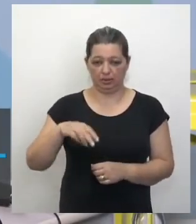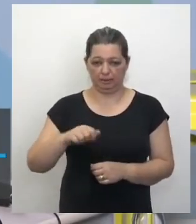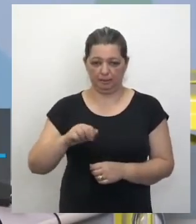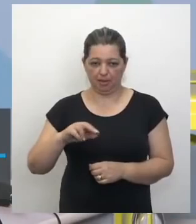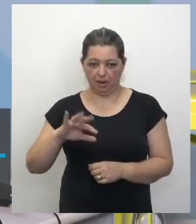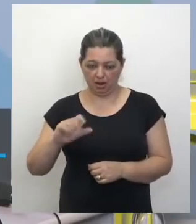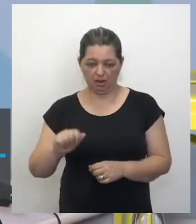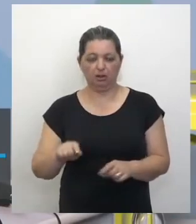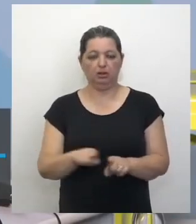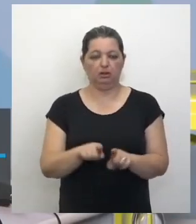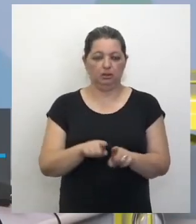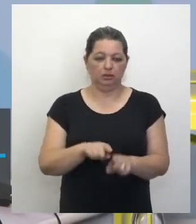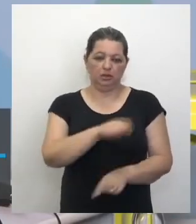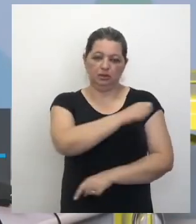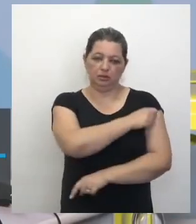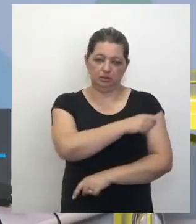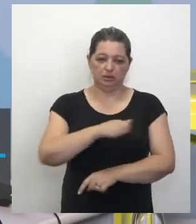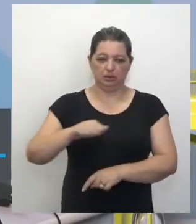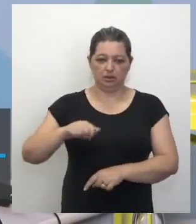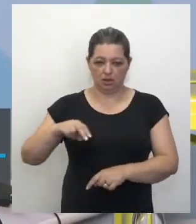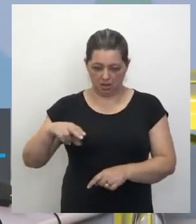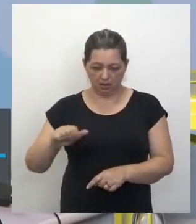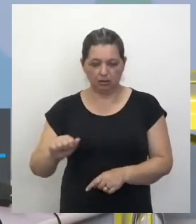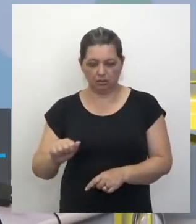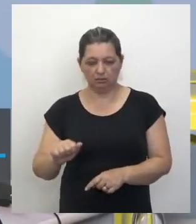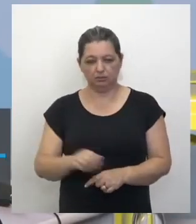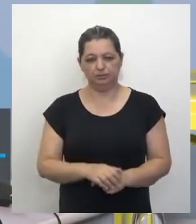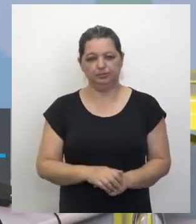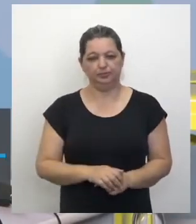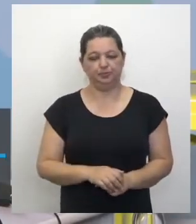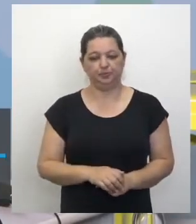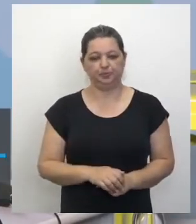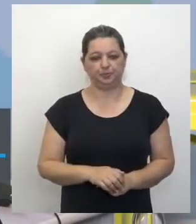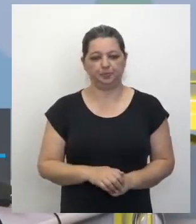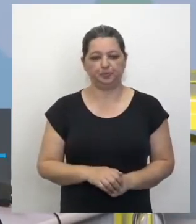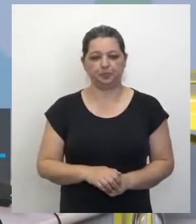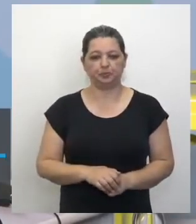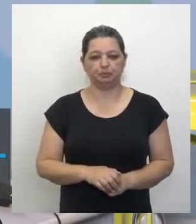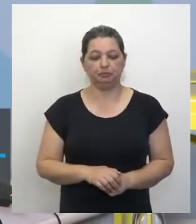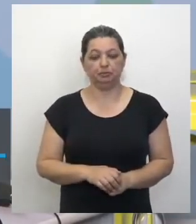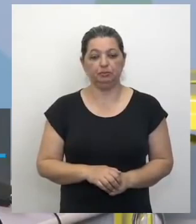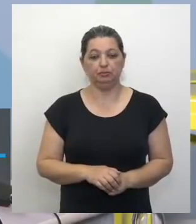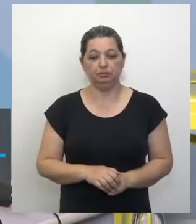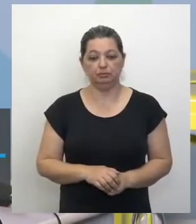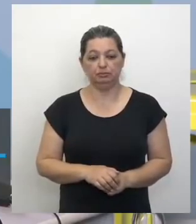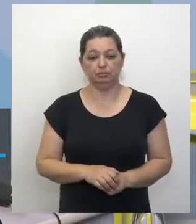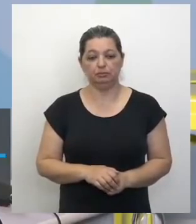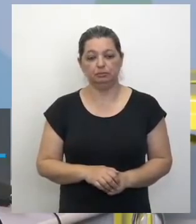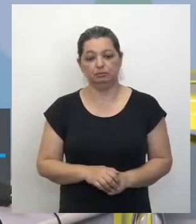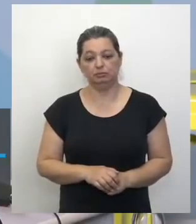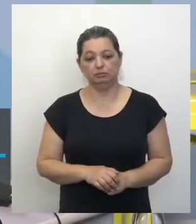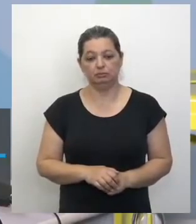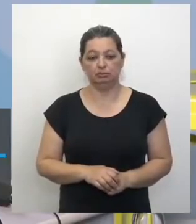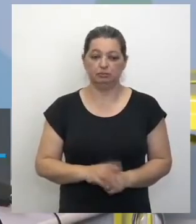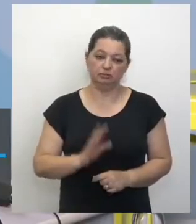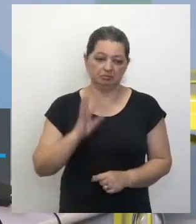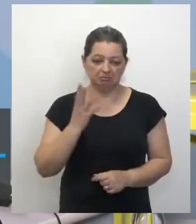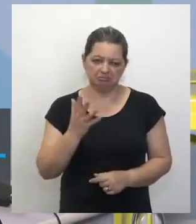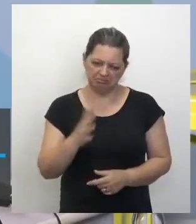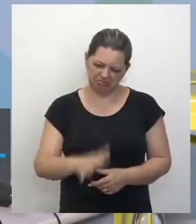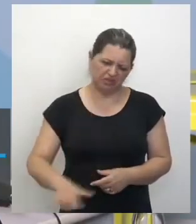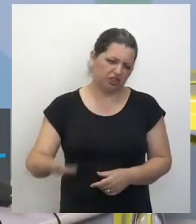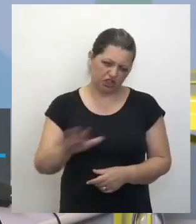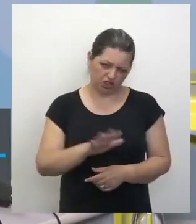a Ana Eduarda, o 12 também. Tudo bem? algumas soluções. Pessoal, de maneira